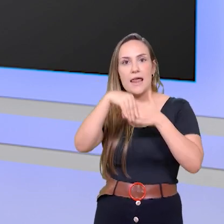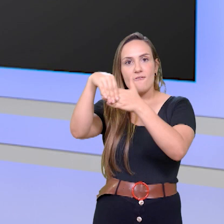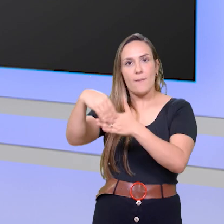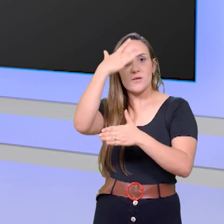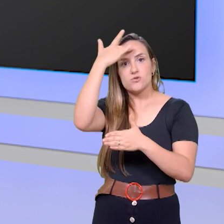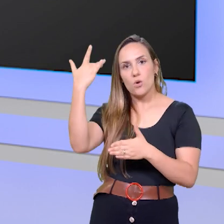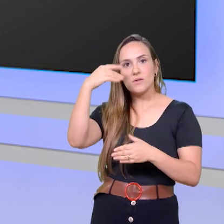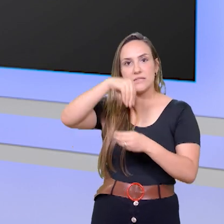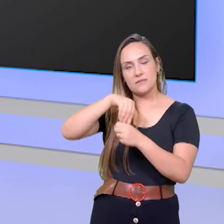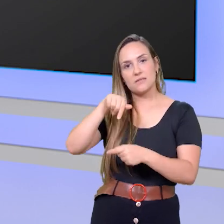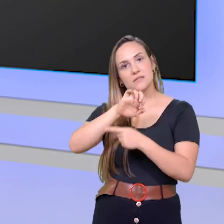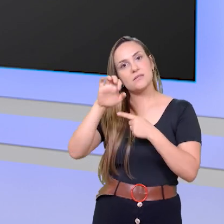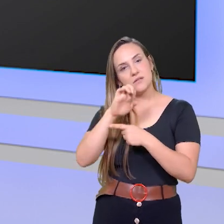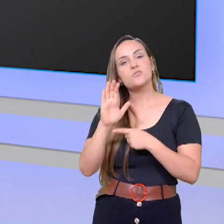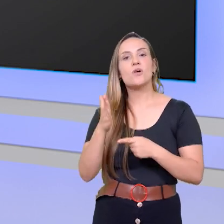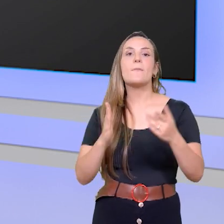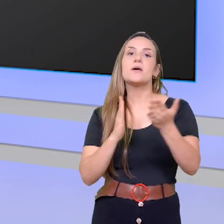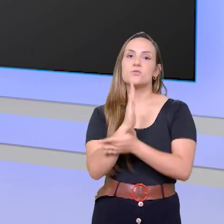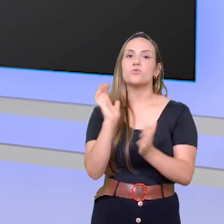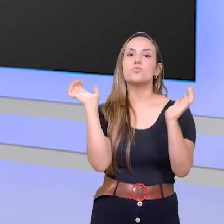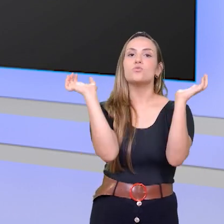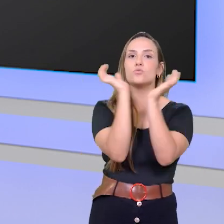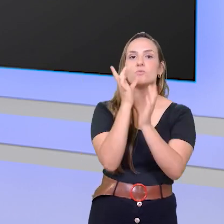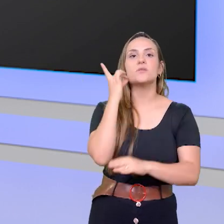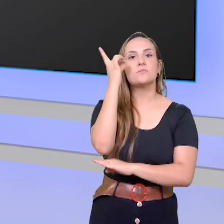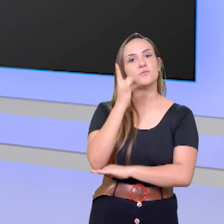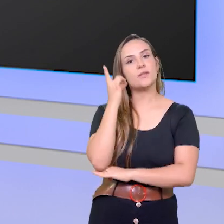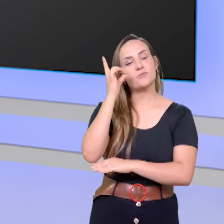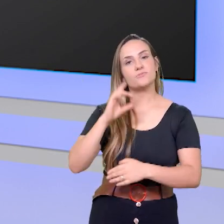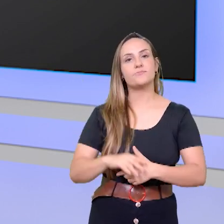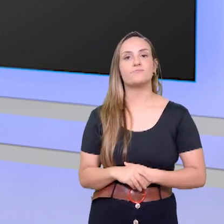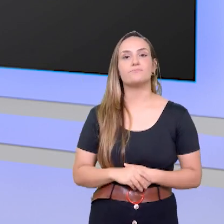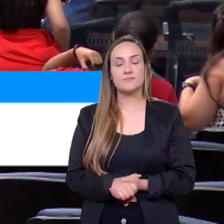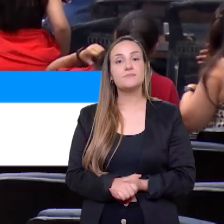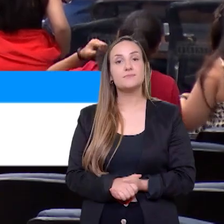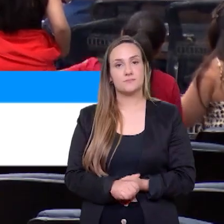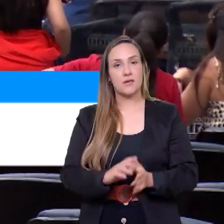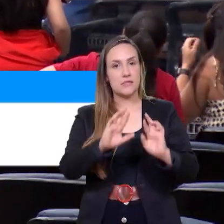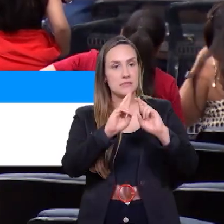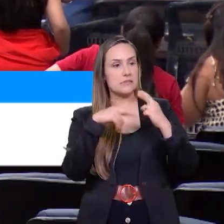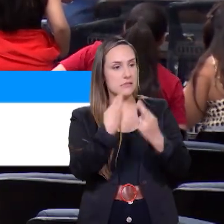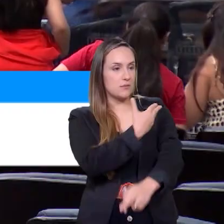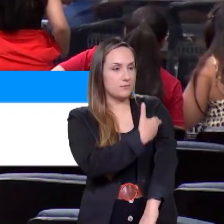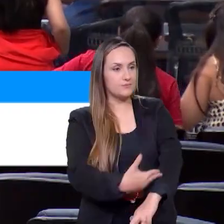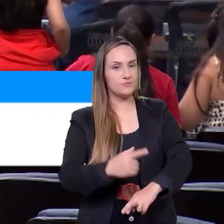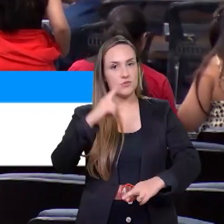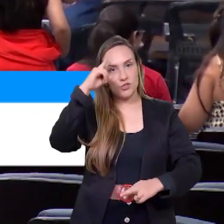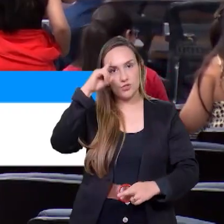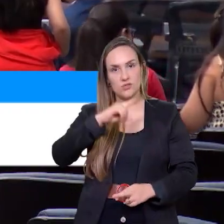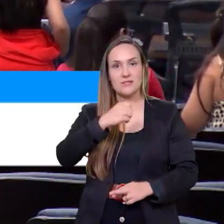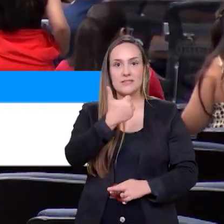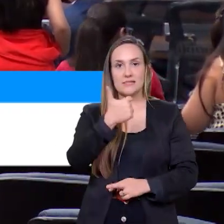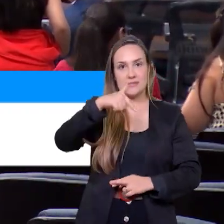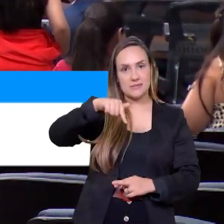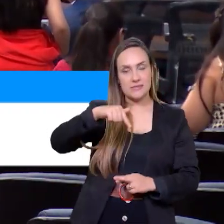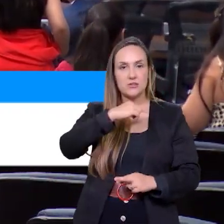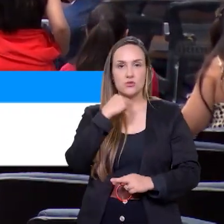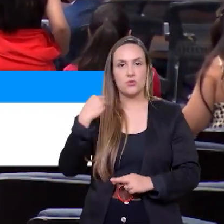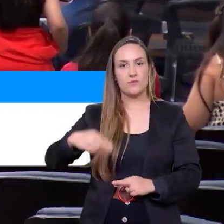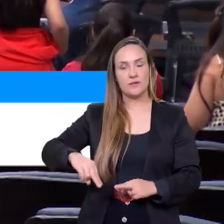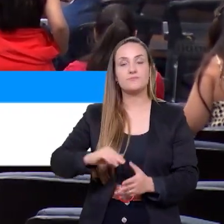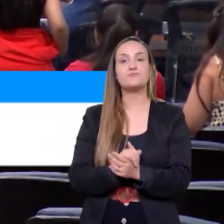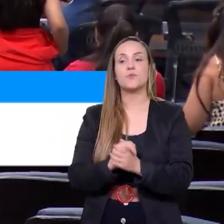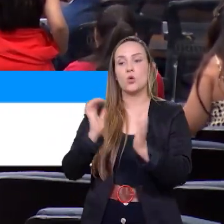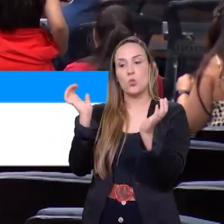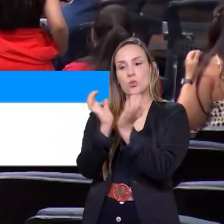de passageiros do Estado é aprovado pelos deputados estaduais. Em sessão plenária do dia 17 de